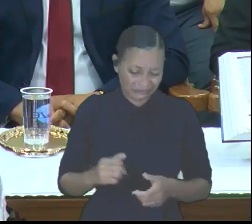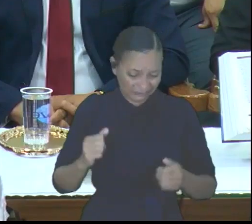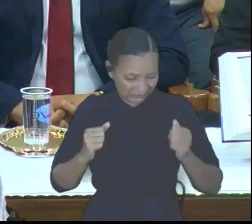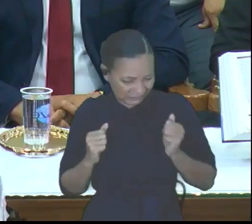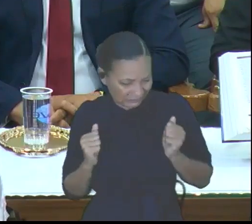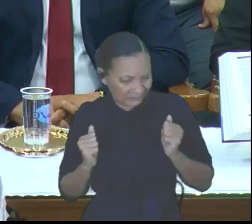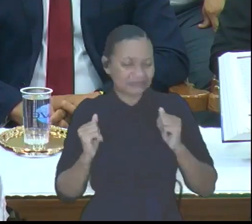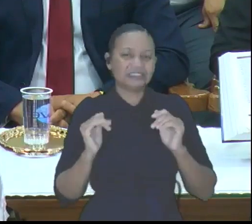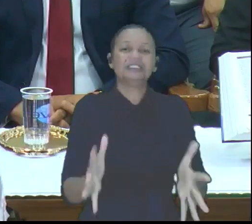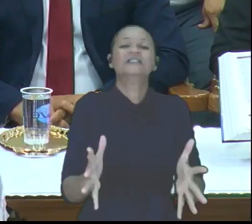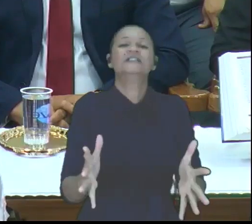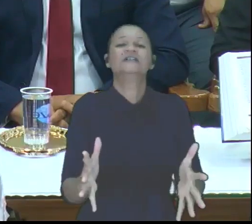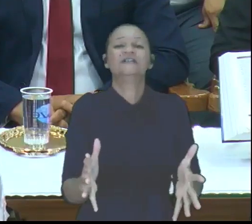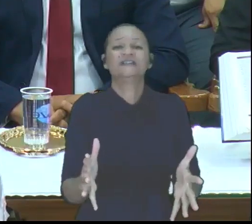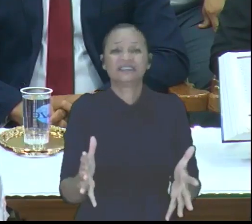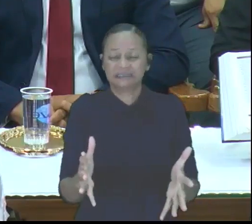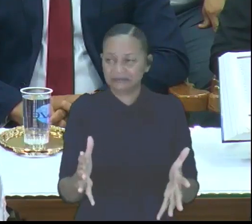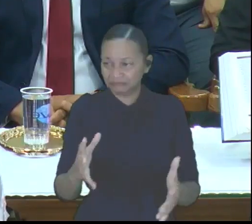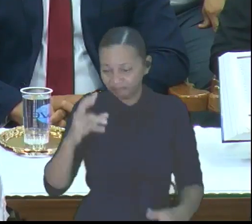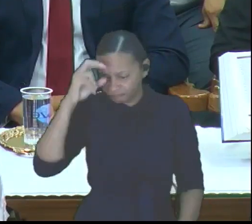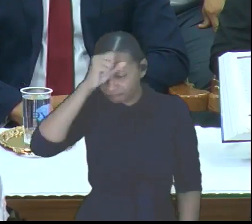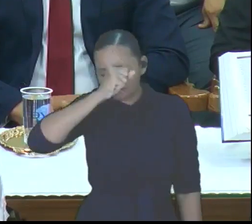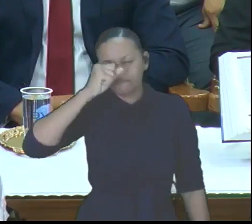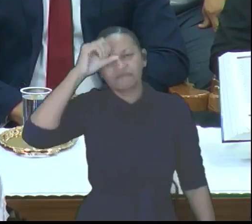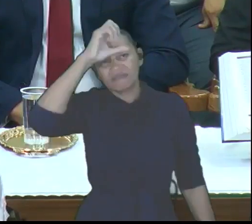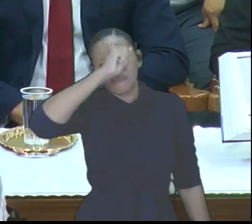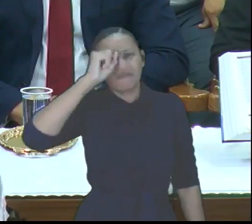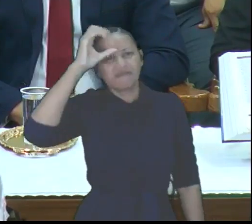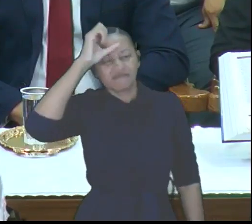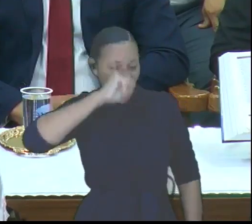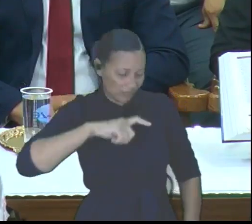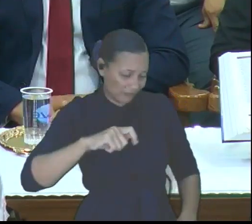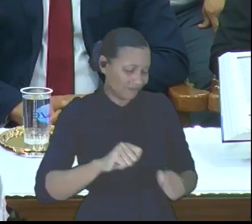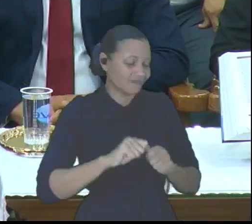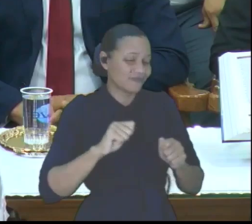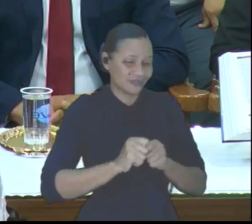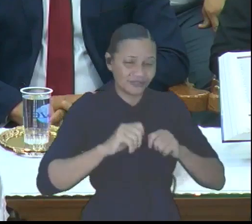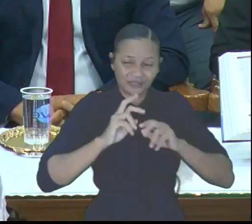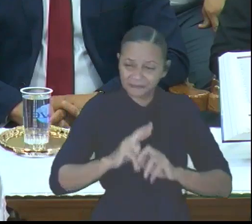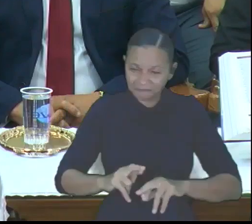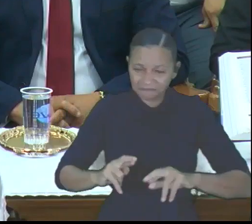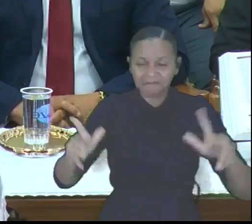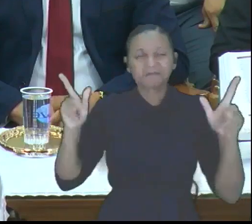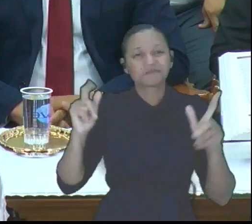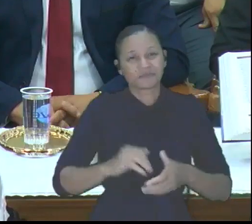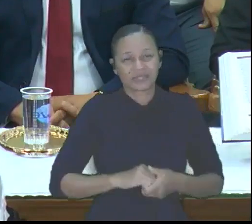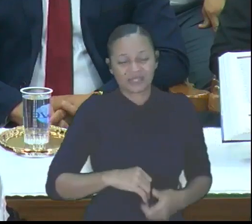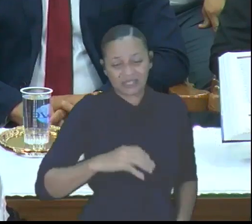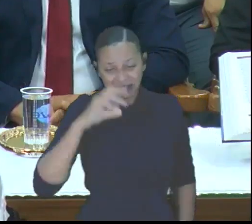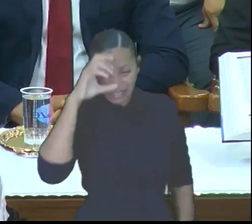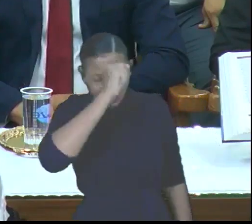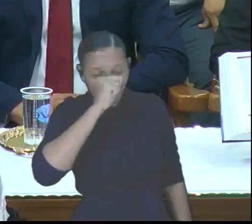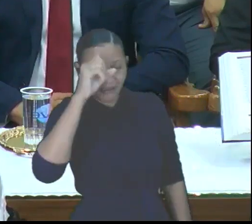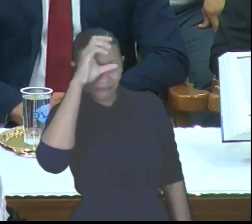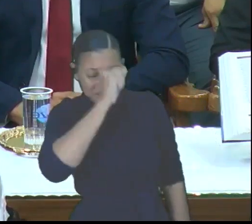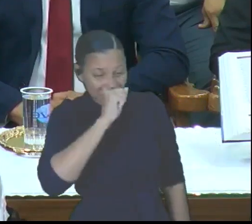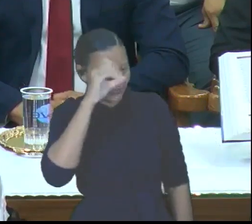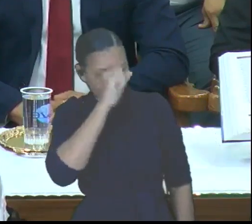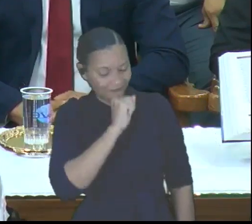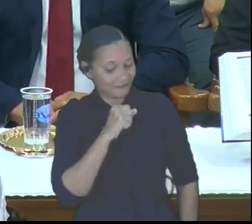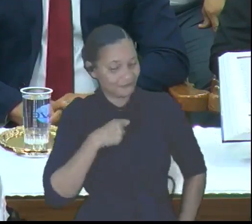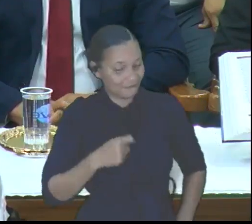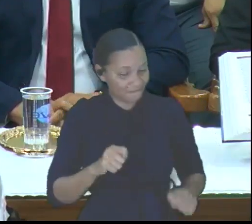atitude que nós devemos aprender para fazer diferente. Aprender para não fazer